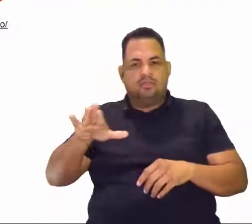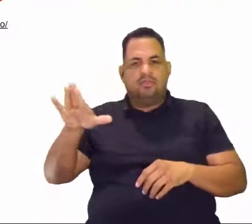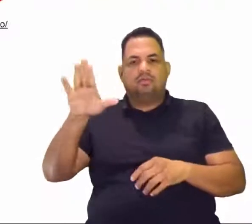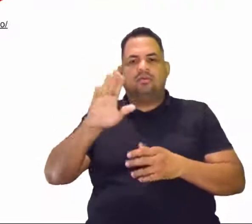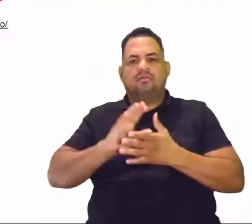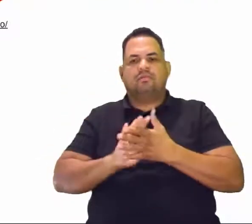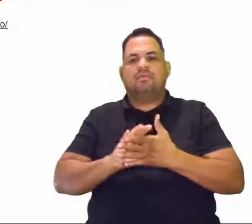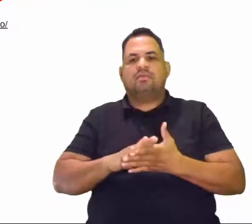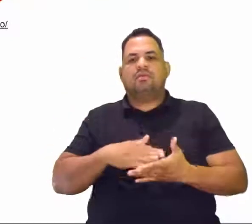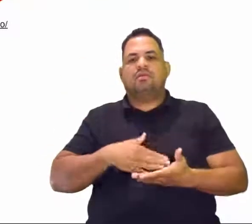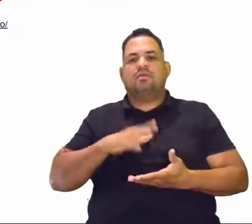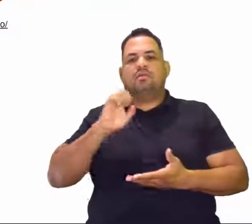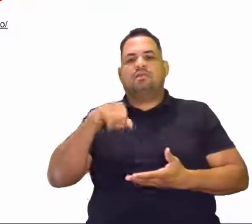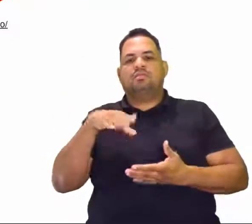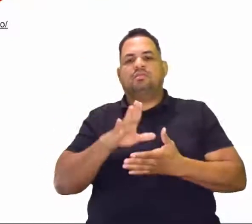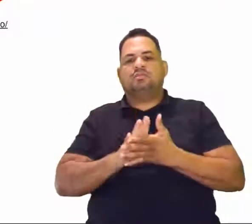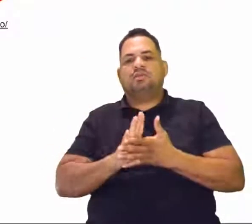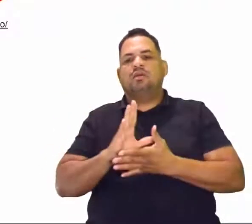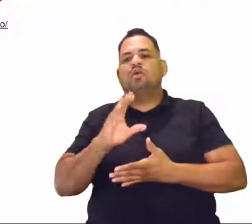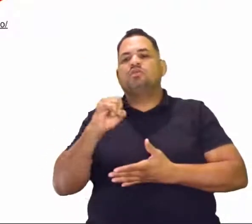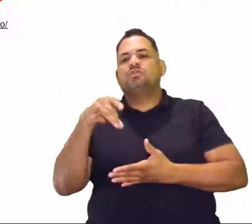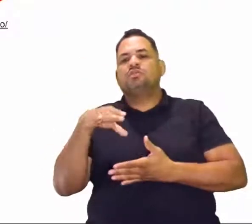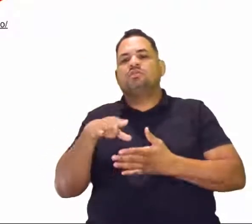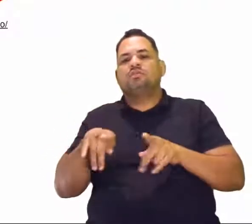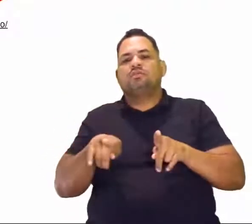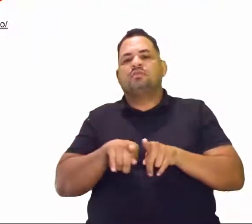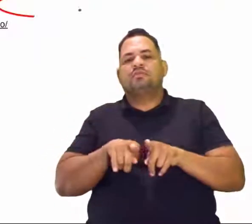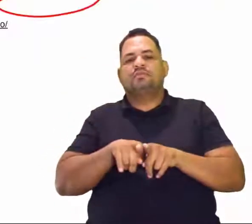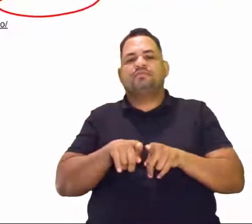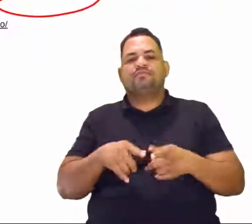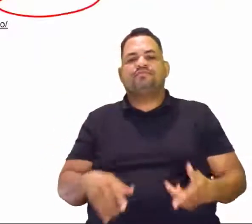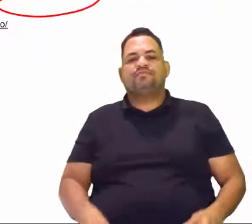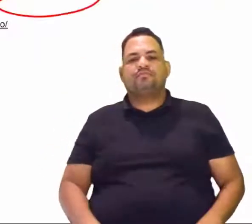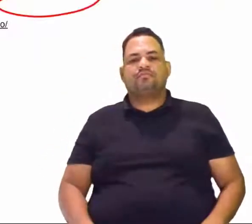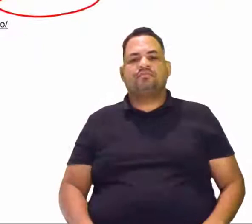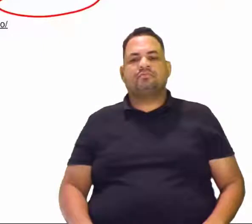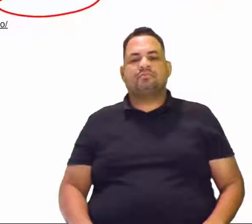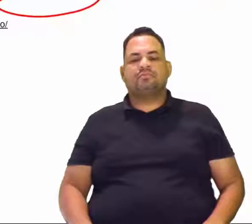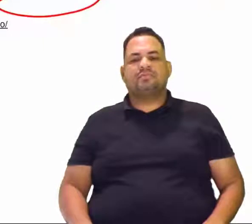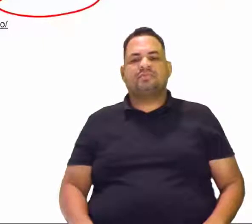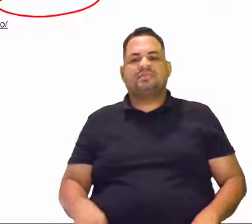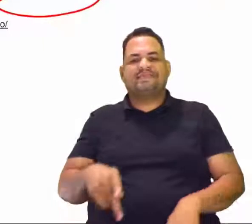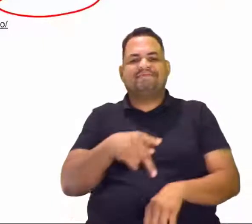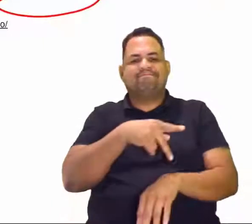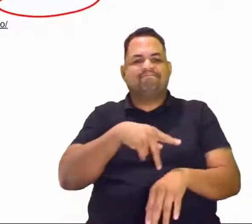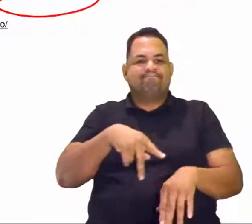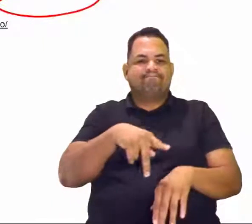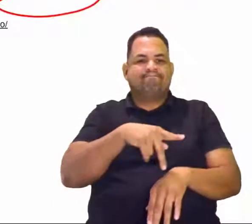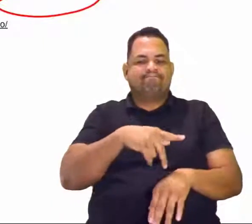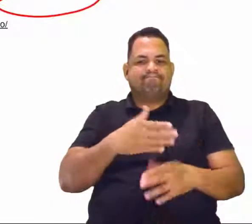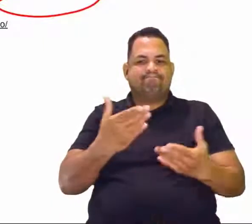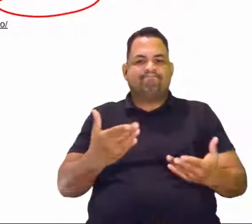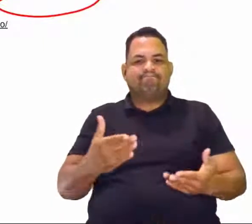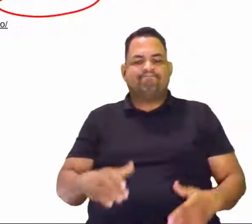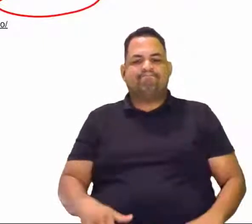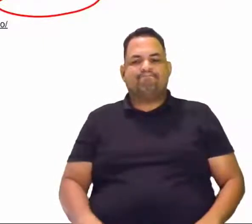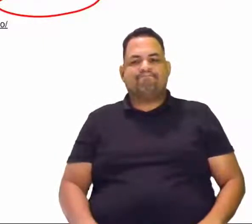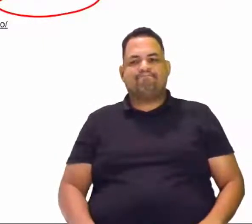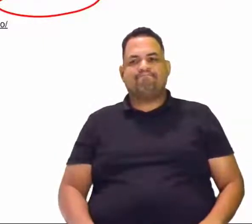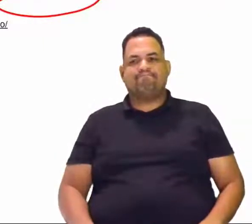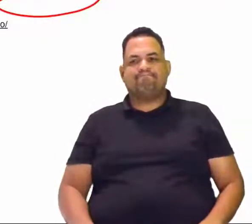E aí e as casa e Oceania né então esses países aí